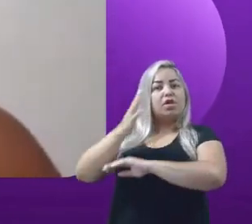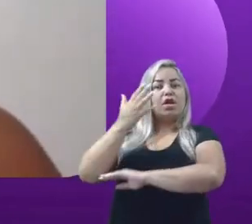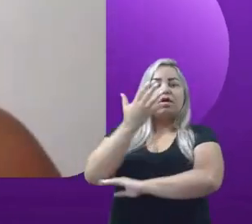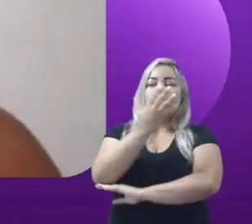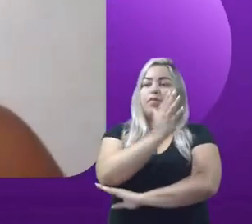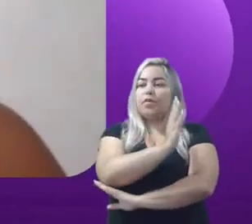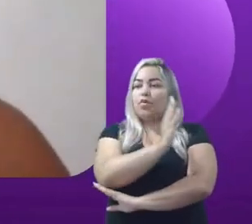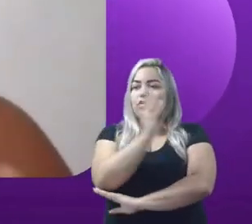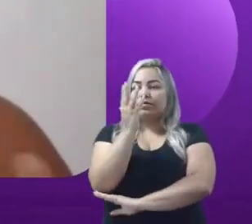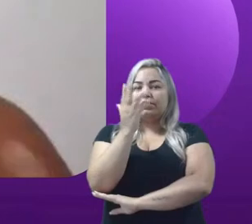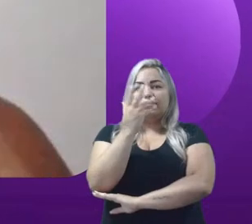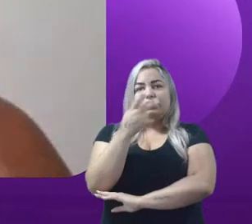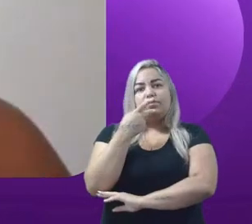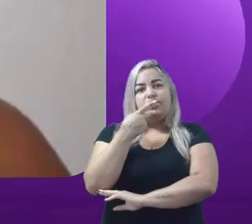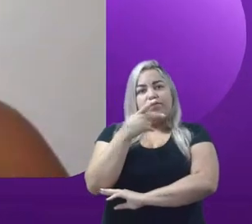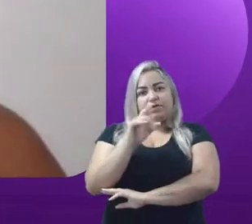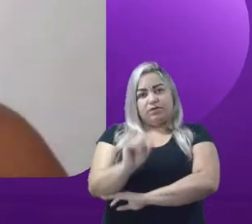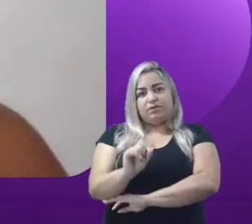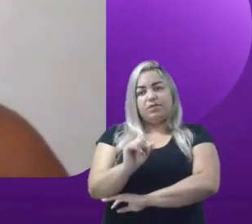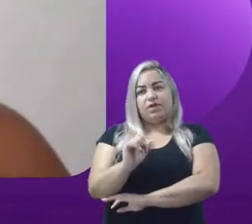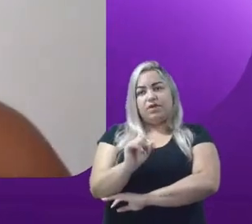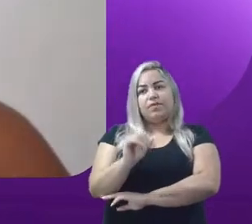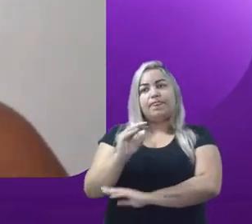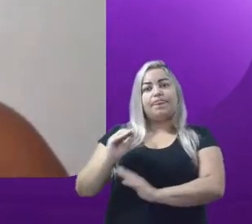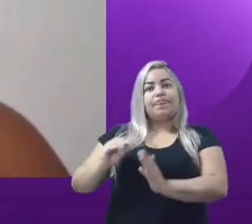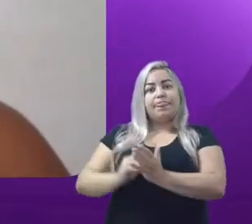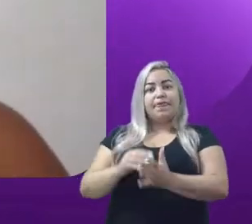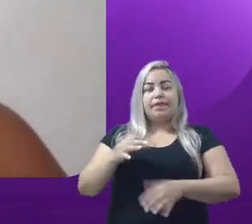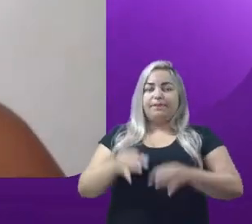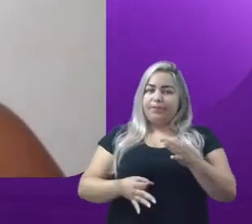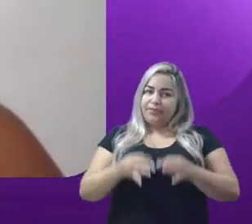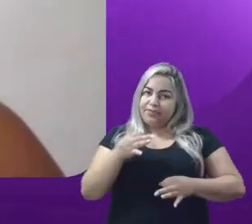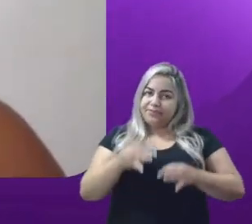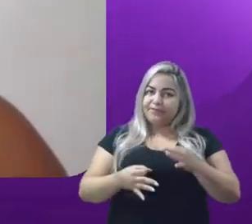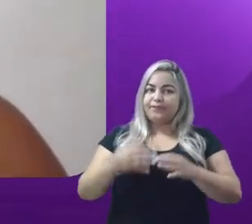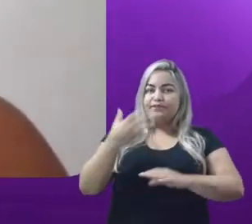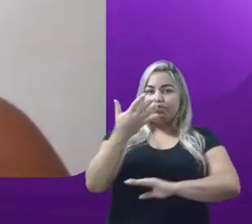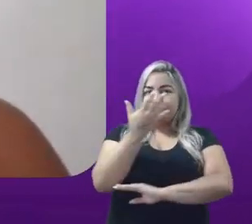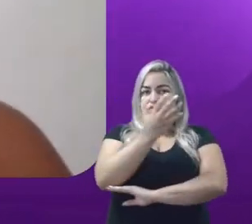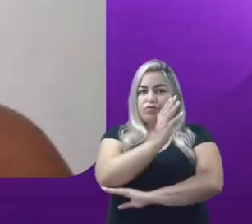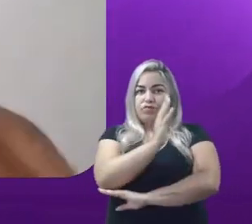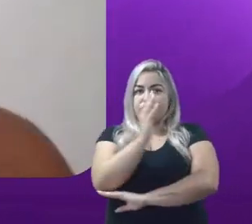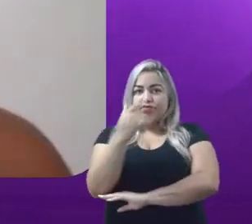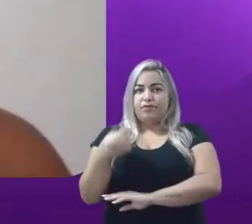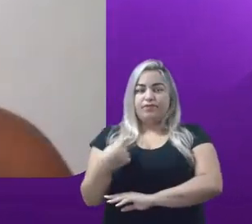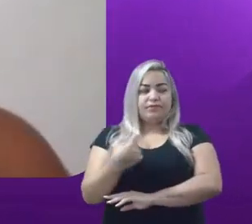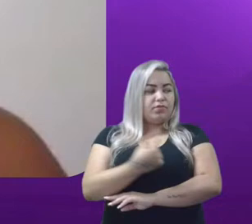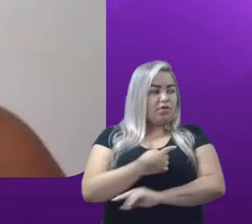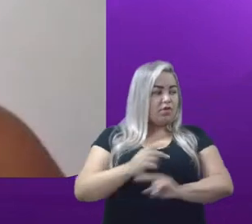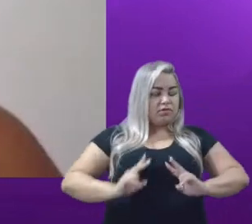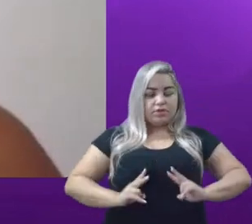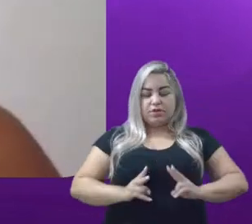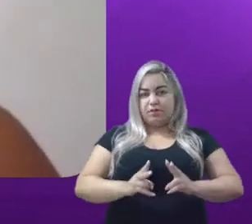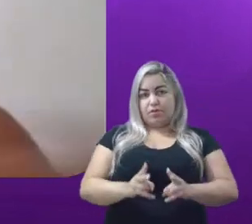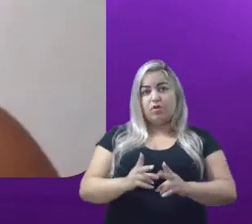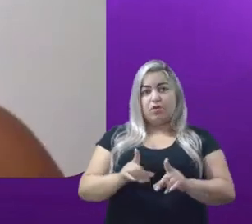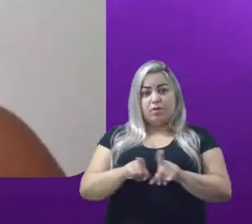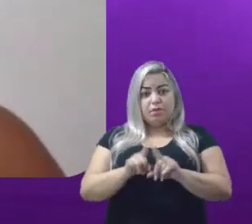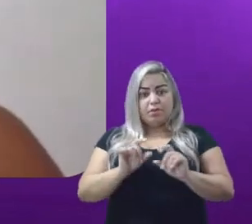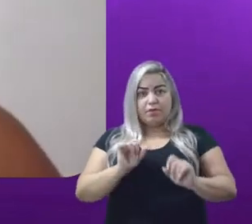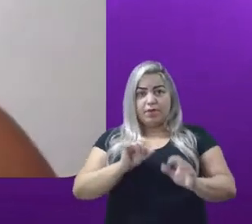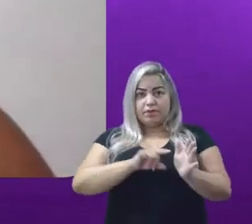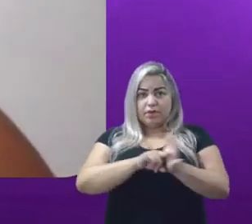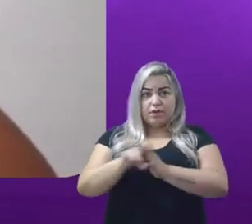falando de injustiças ambientais, né, a gente sempre verifica que na maioria